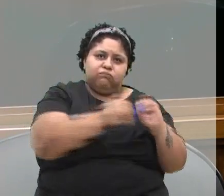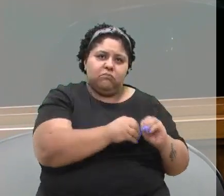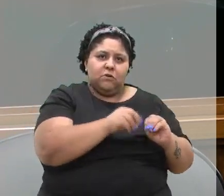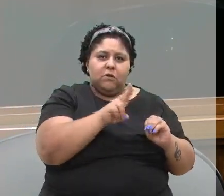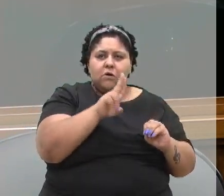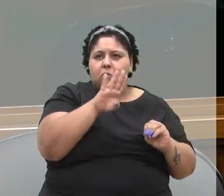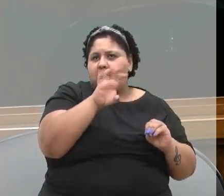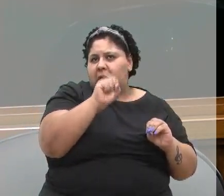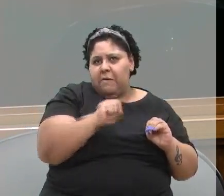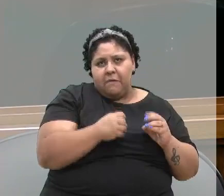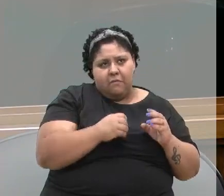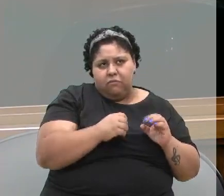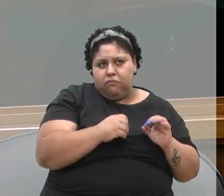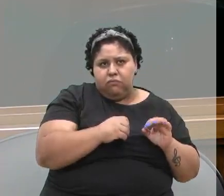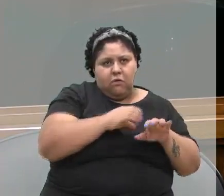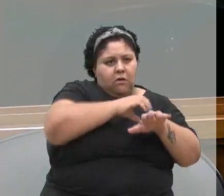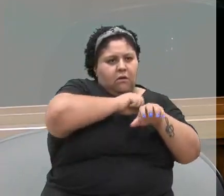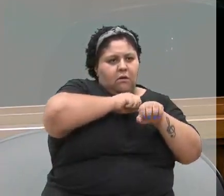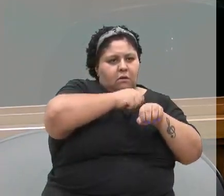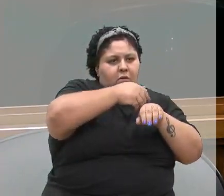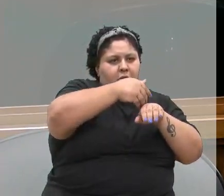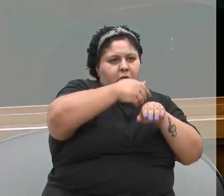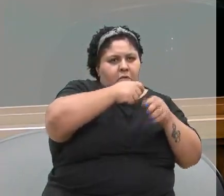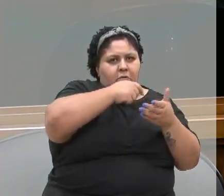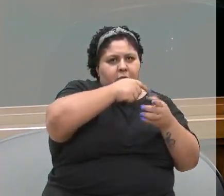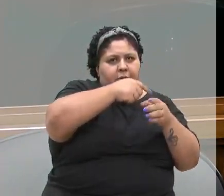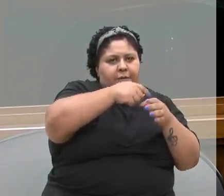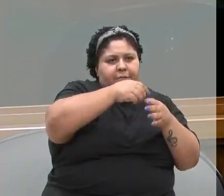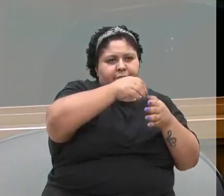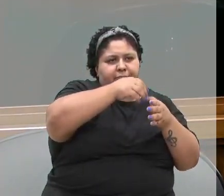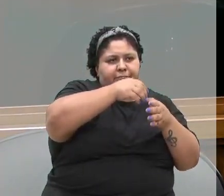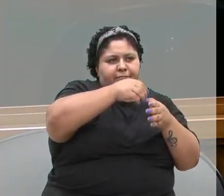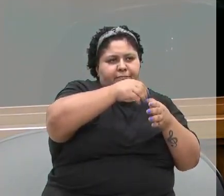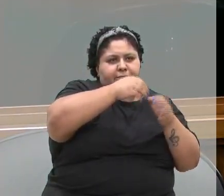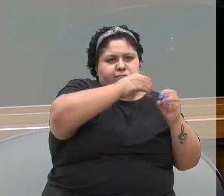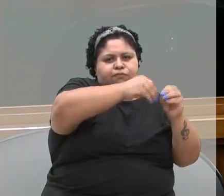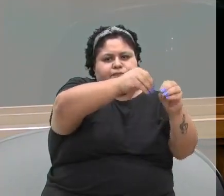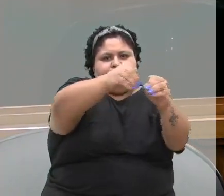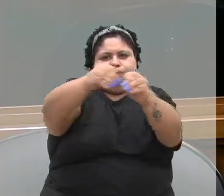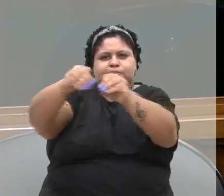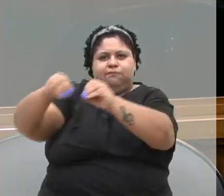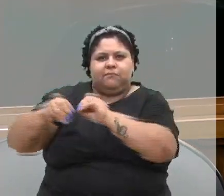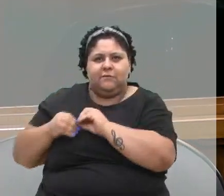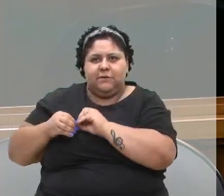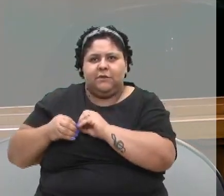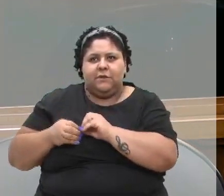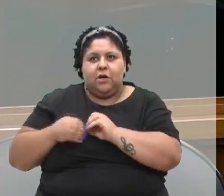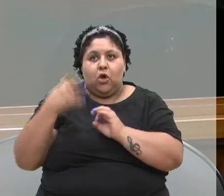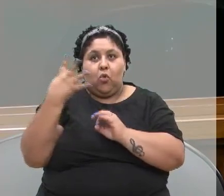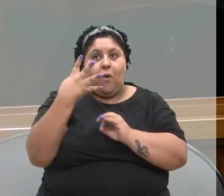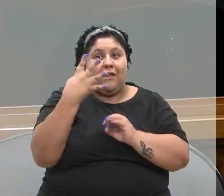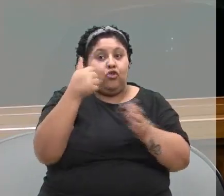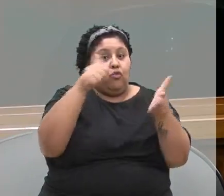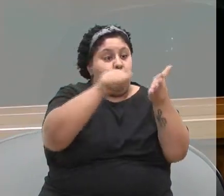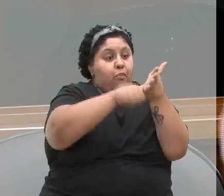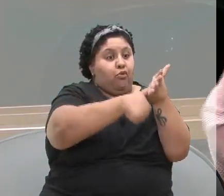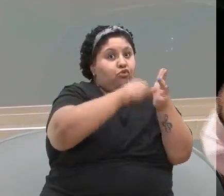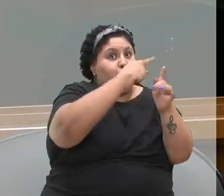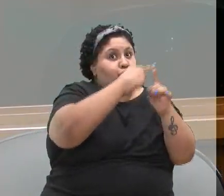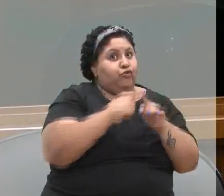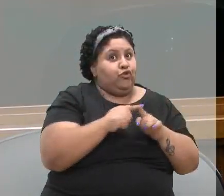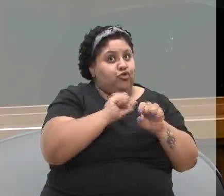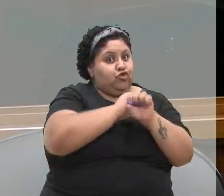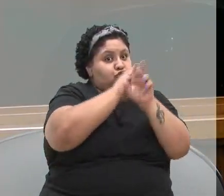ali do Serrano e vai para outras regiões mais distantes. Ela vai ter que bater 4 pontos por dia. Então ela vem de manhã, bate o